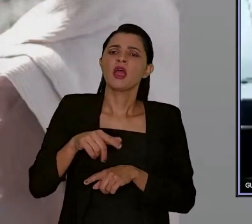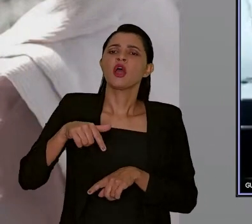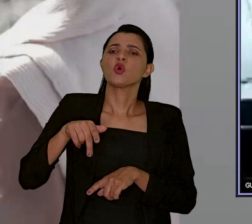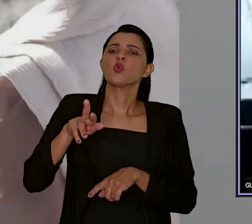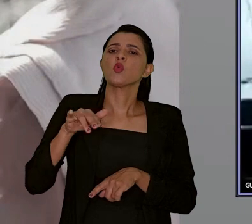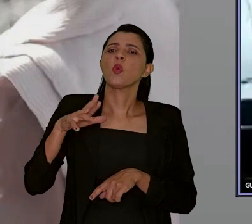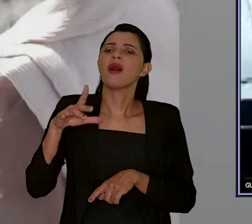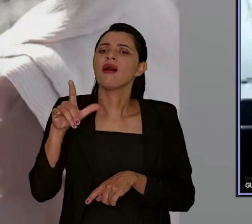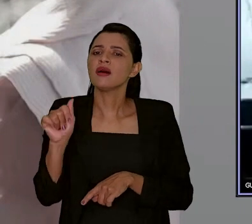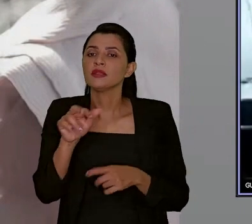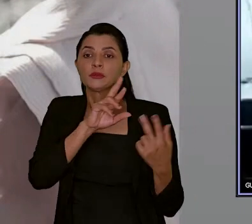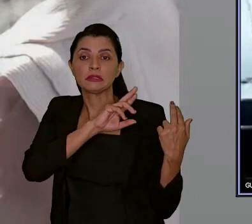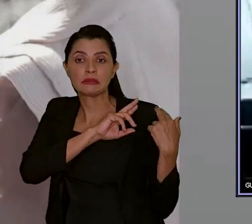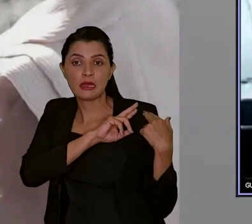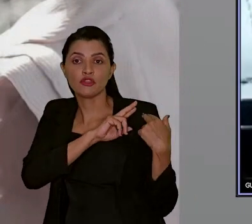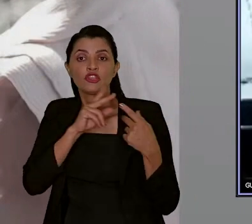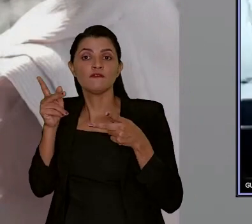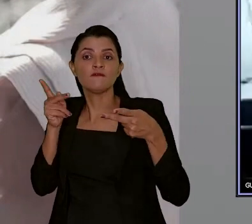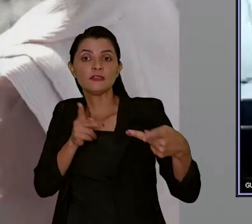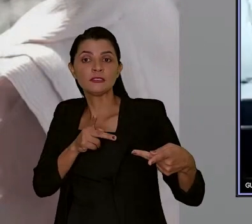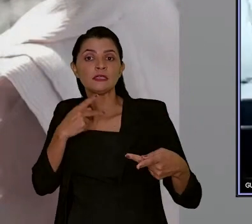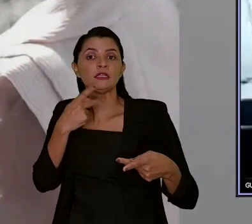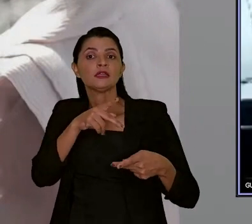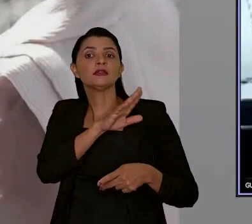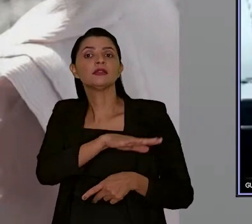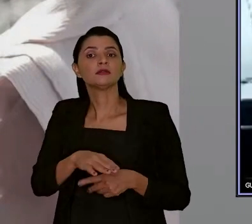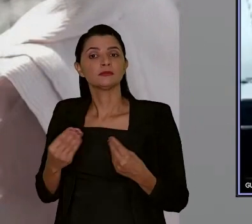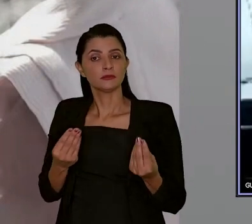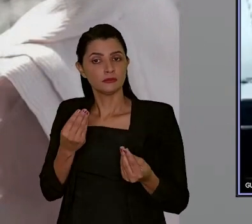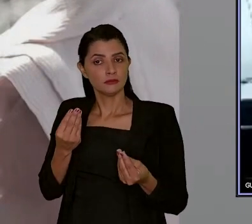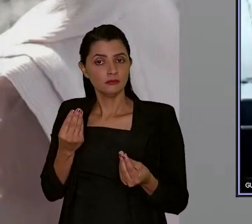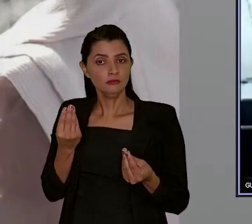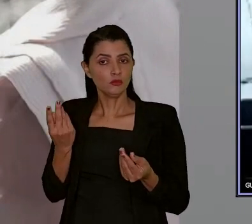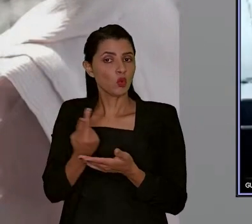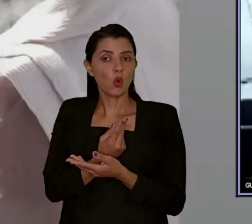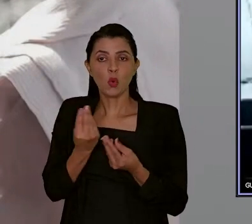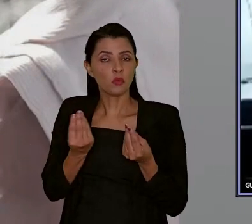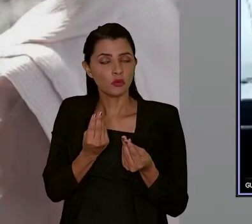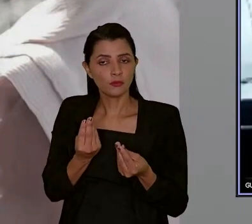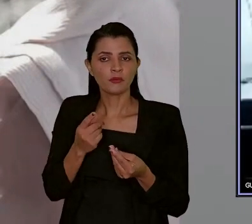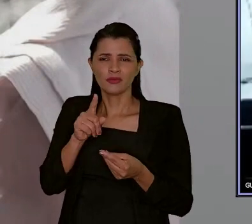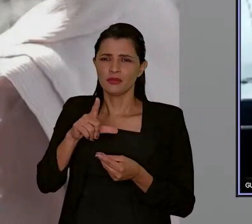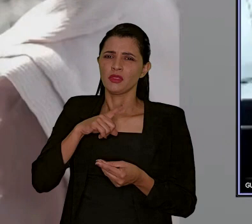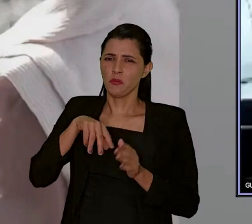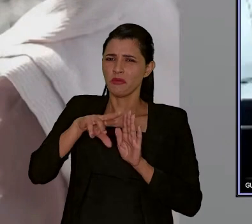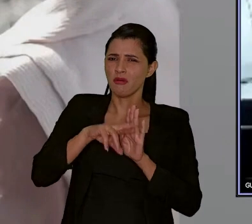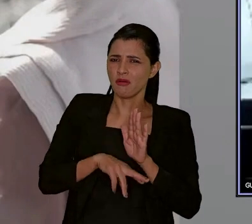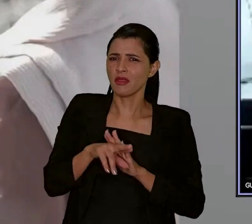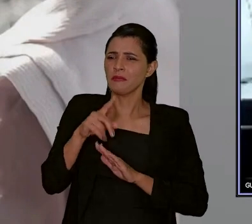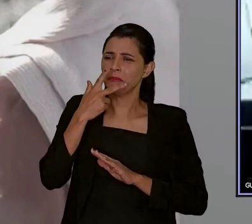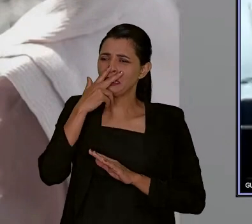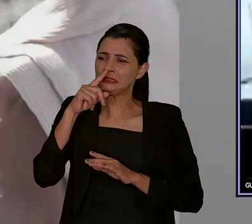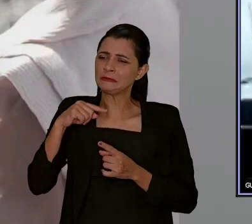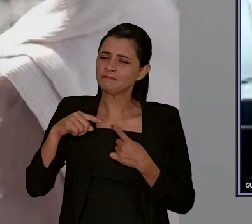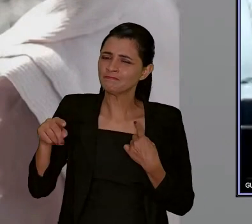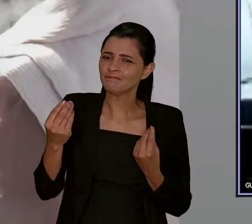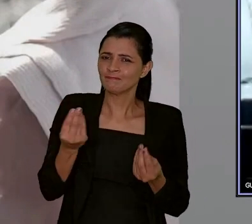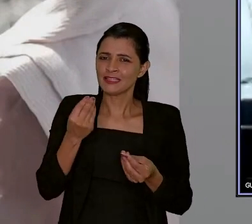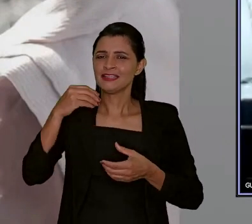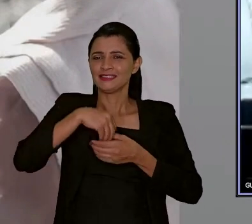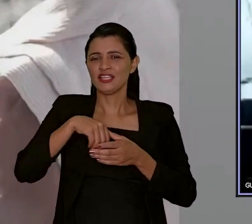criança. Nós temos uma regra de competência internacional negativa contida no artigo 16 da Convenção de